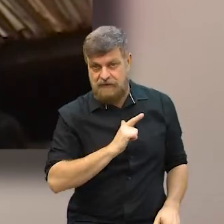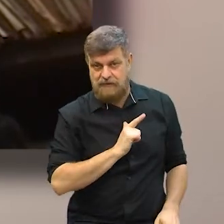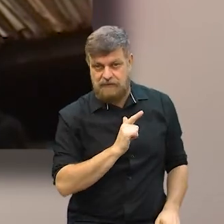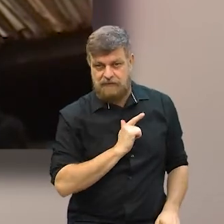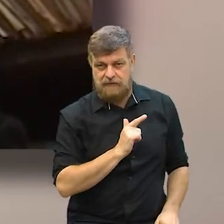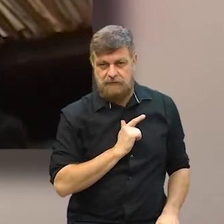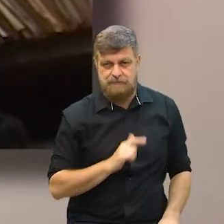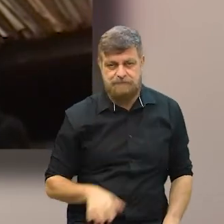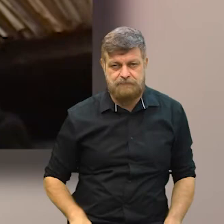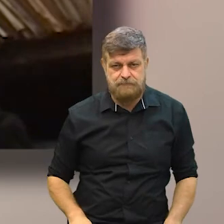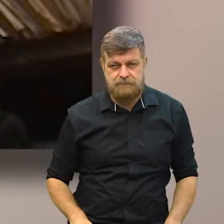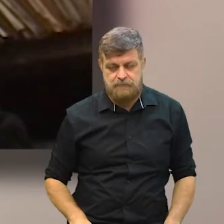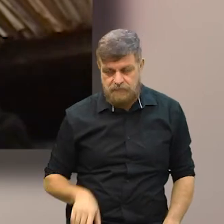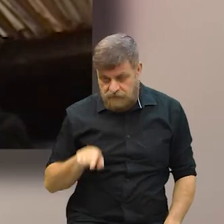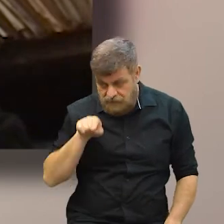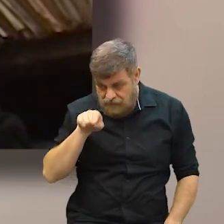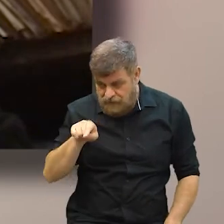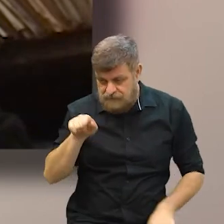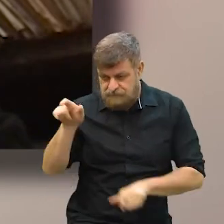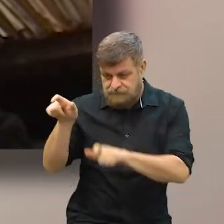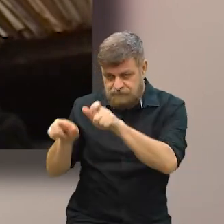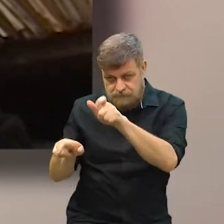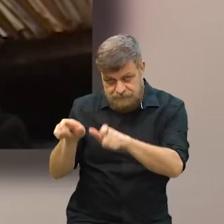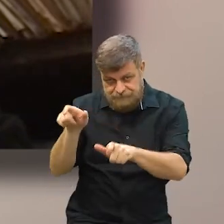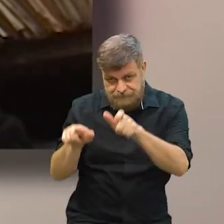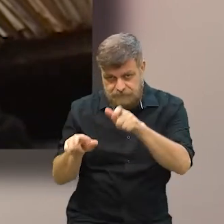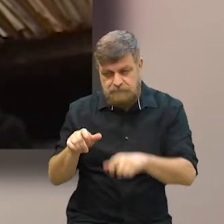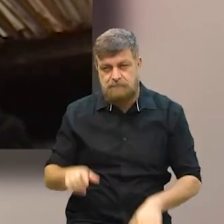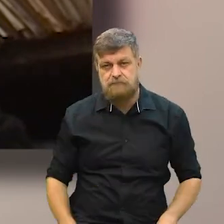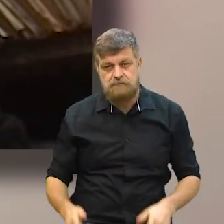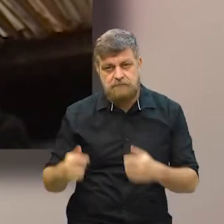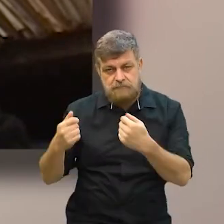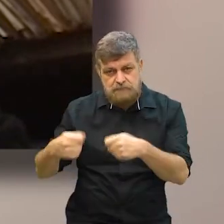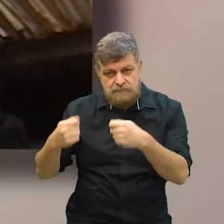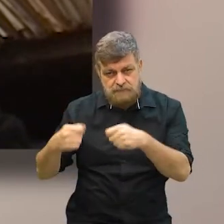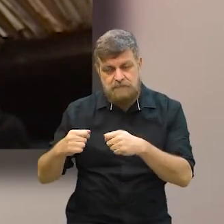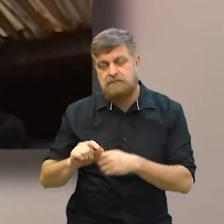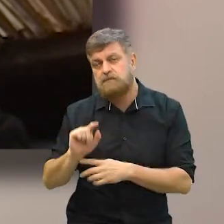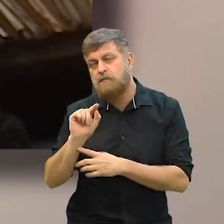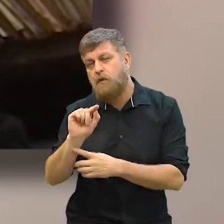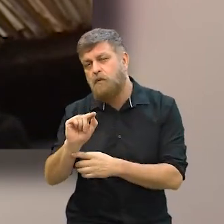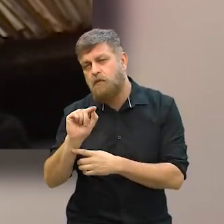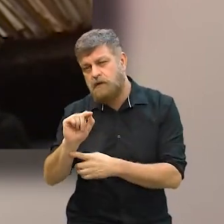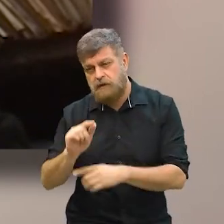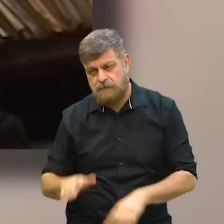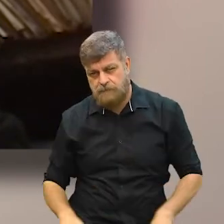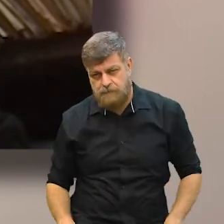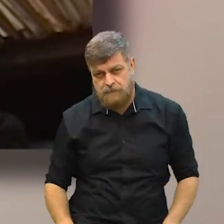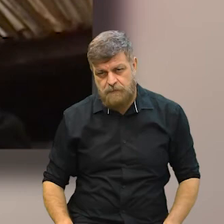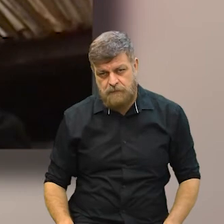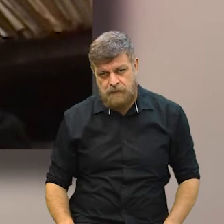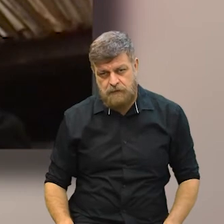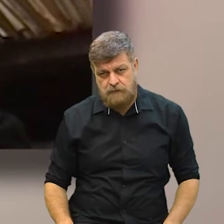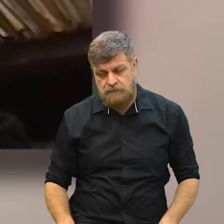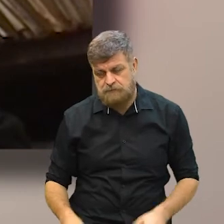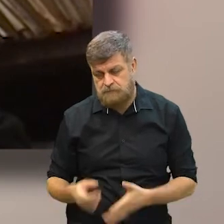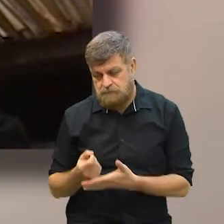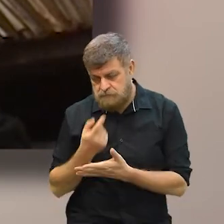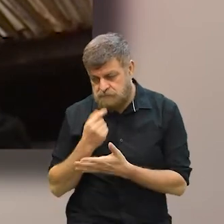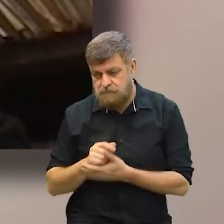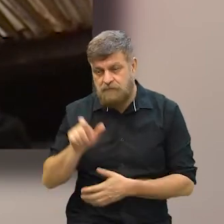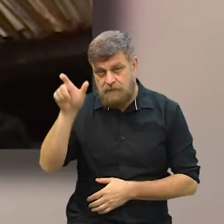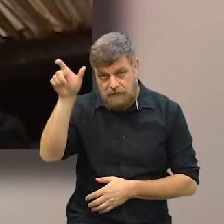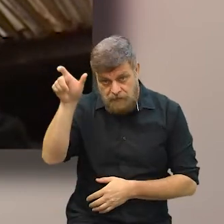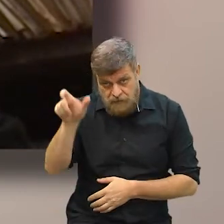pessoas tem. Né? Então, essas pessoas têm condição de